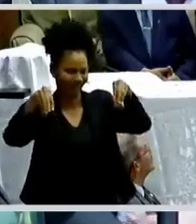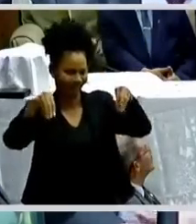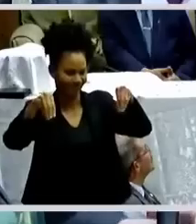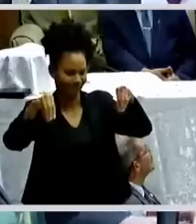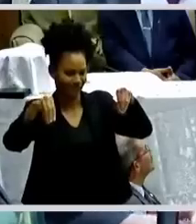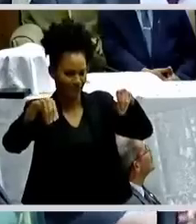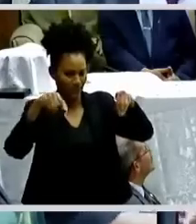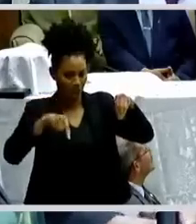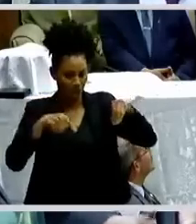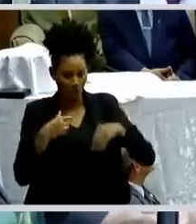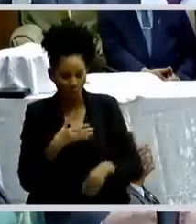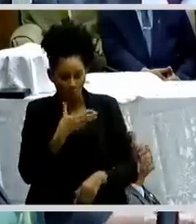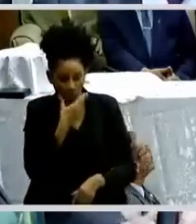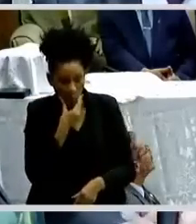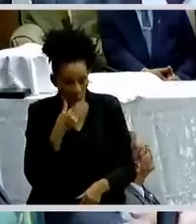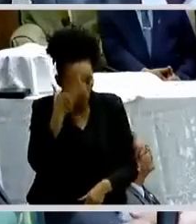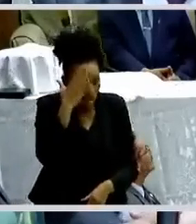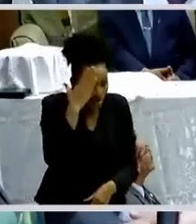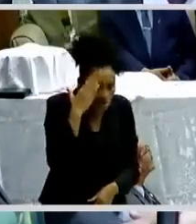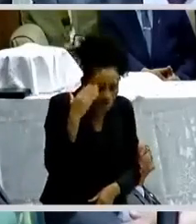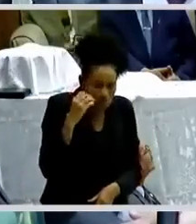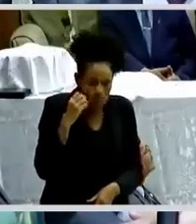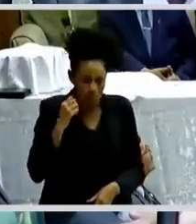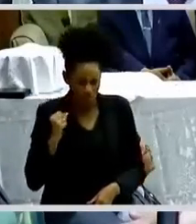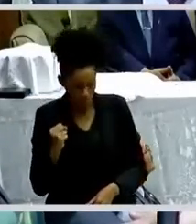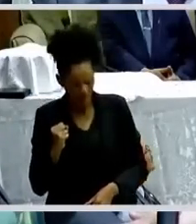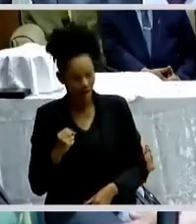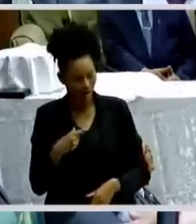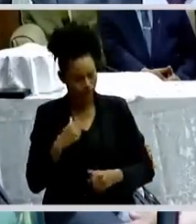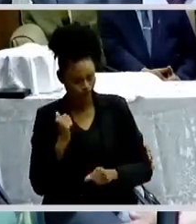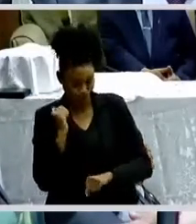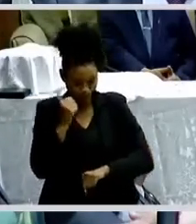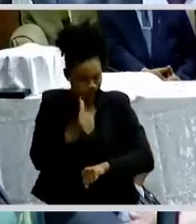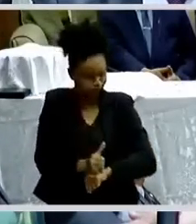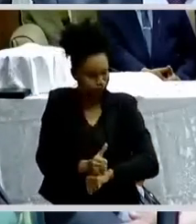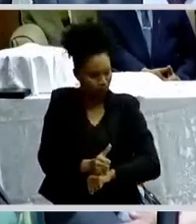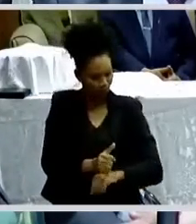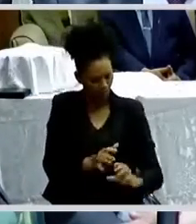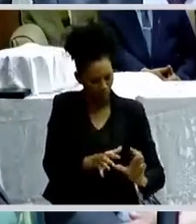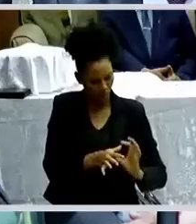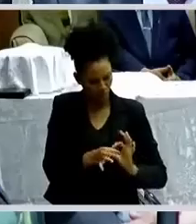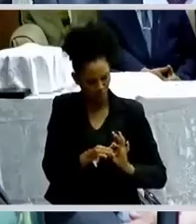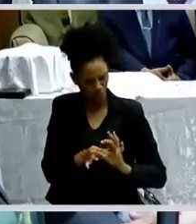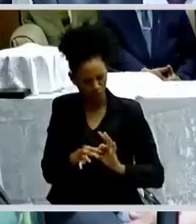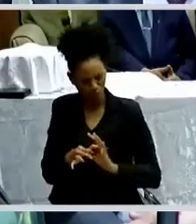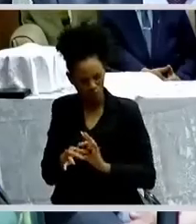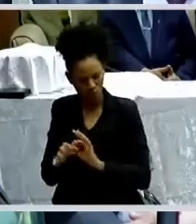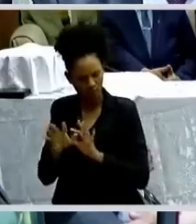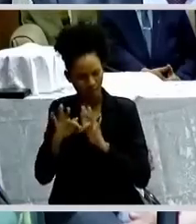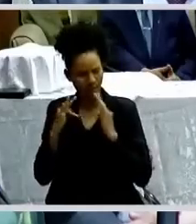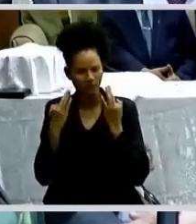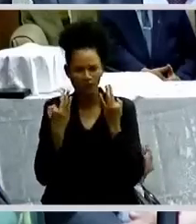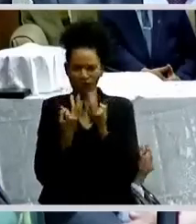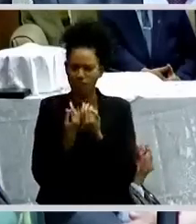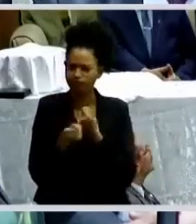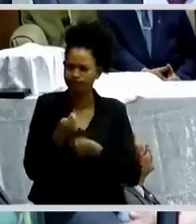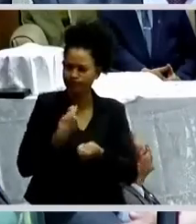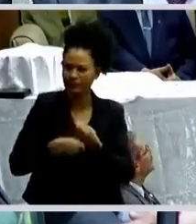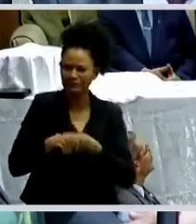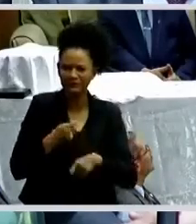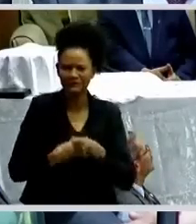Quando Salomão assume, no contexto dessa dinastia, Salomão dá uma aula de administração.